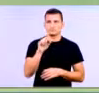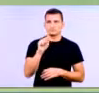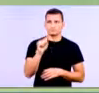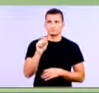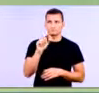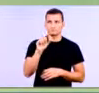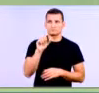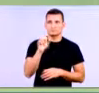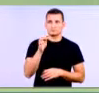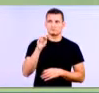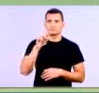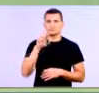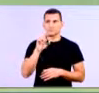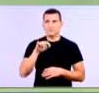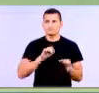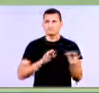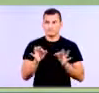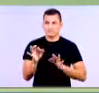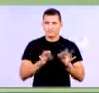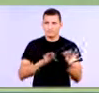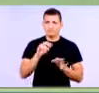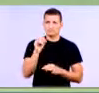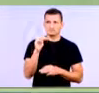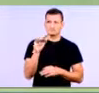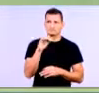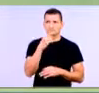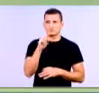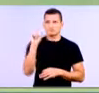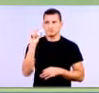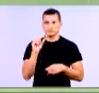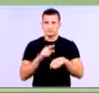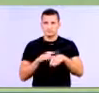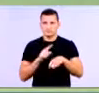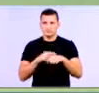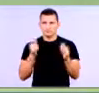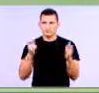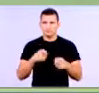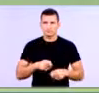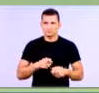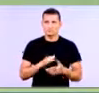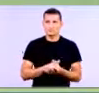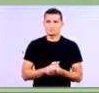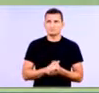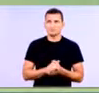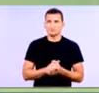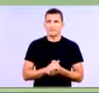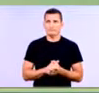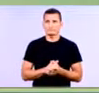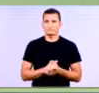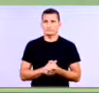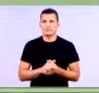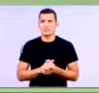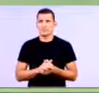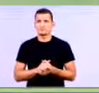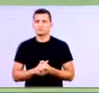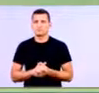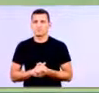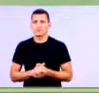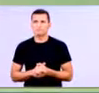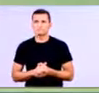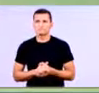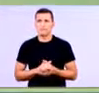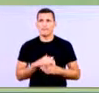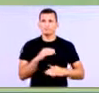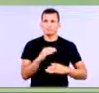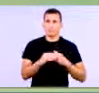ação para, no menor tempo possível, colocar os processos de negócio em funcionamento, depois de